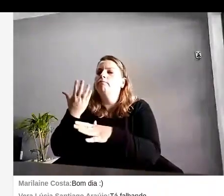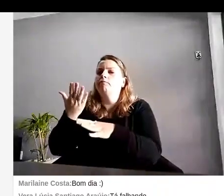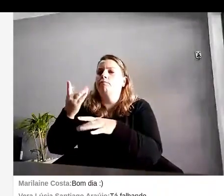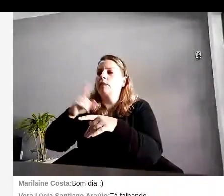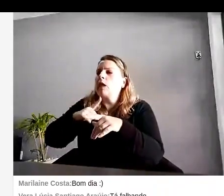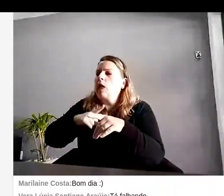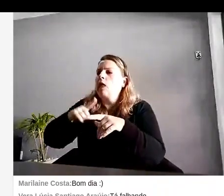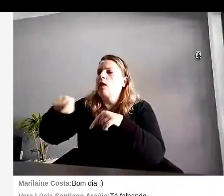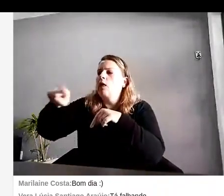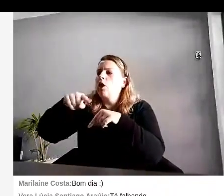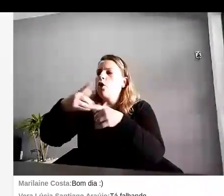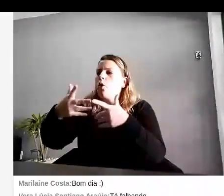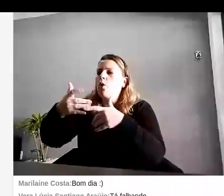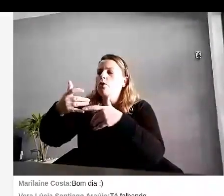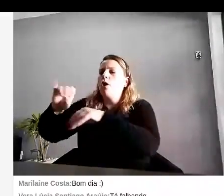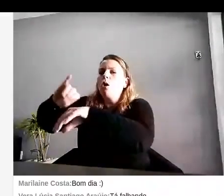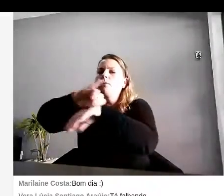artísticas.